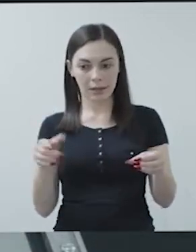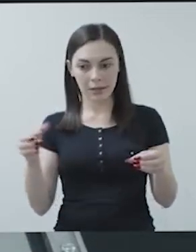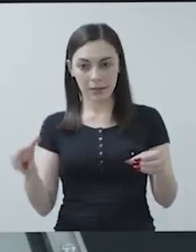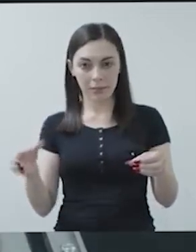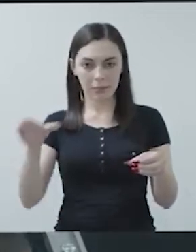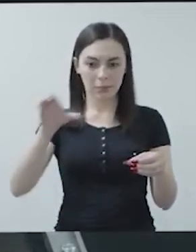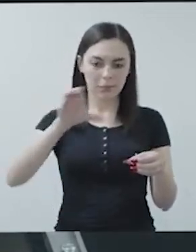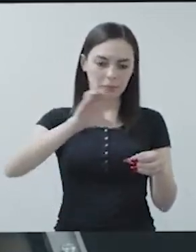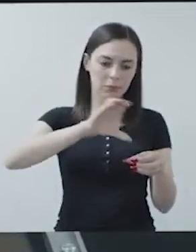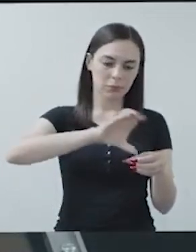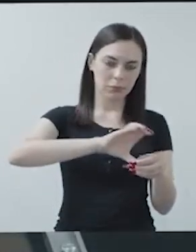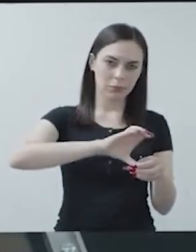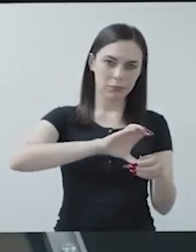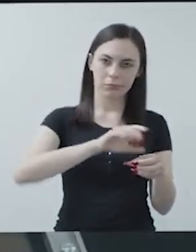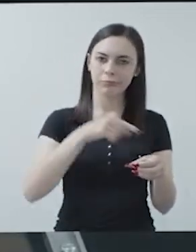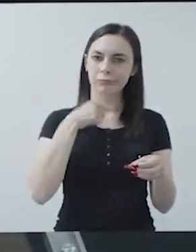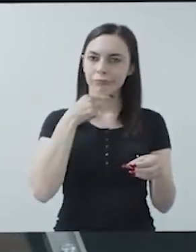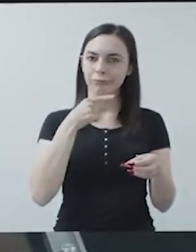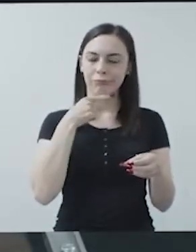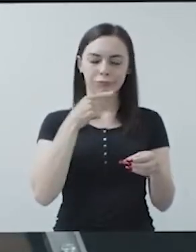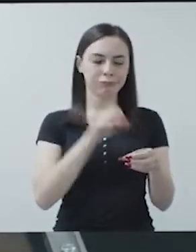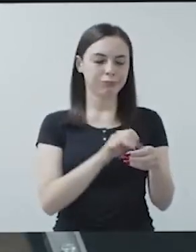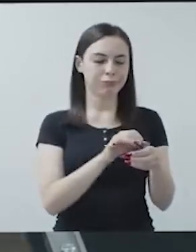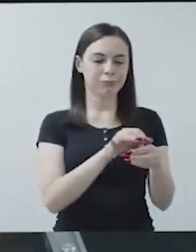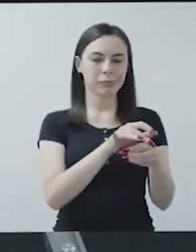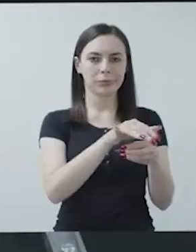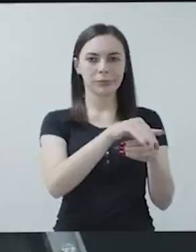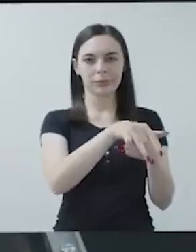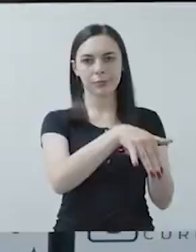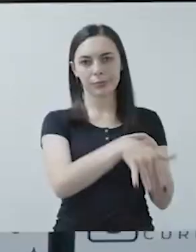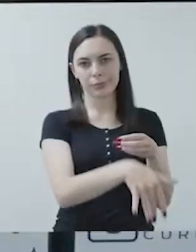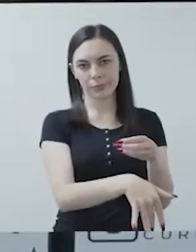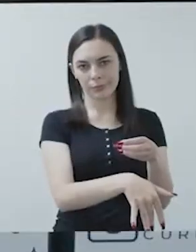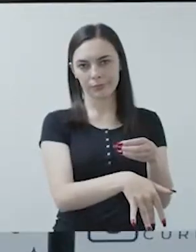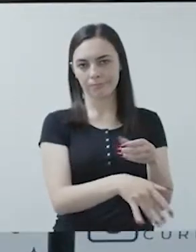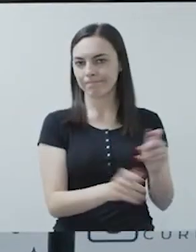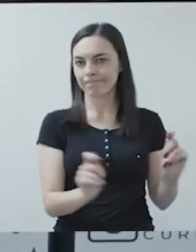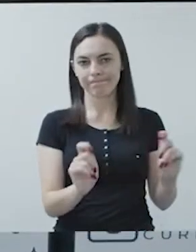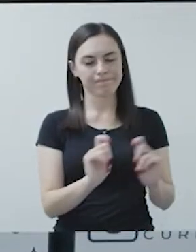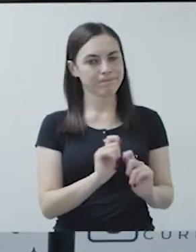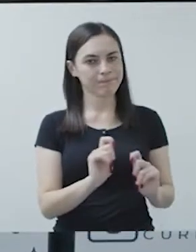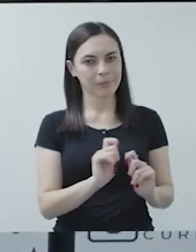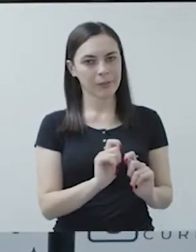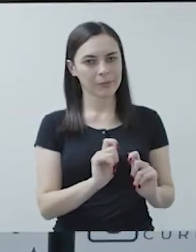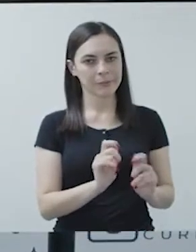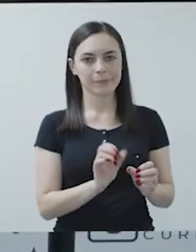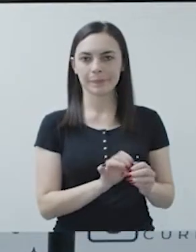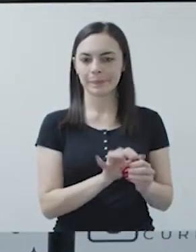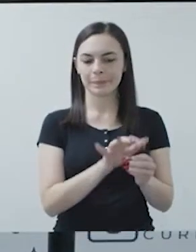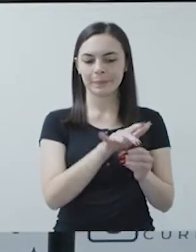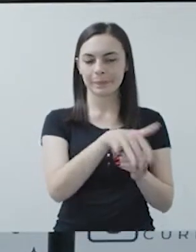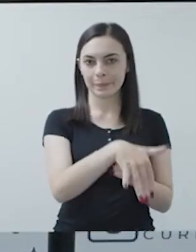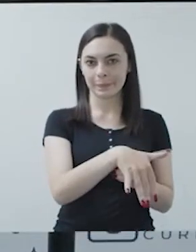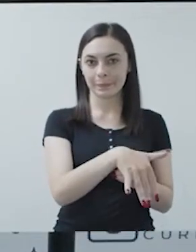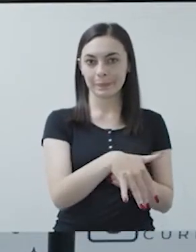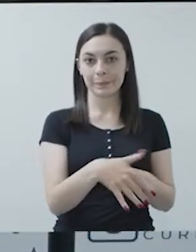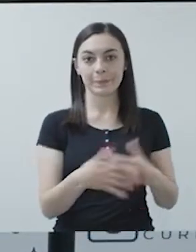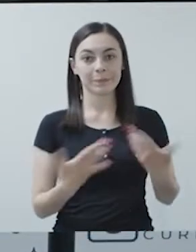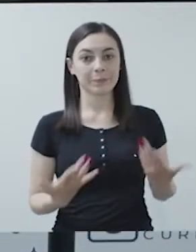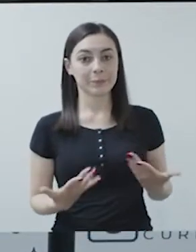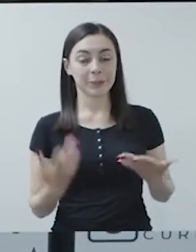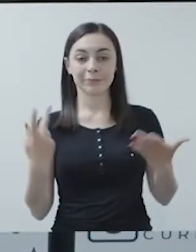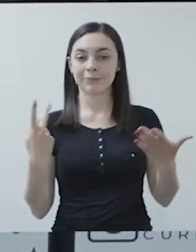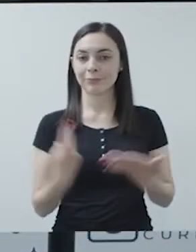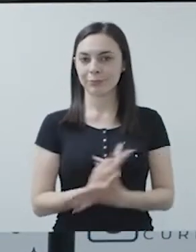copo maior, não dá para colocar nesse copo menor, porque não cabe. Então, transbordou. Não deu